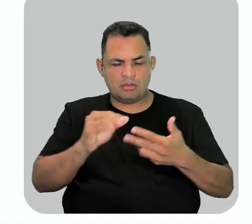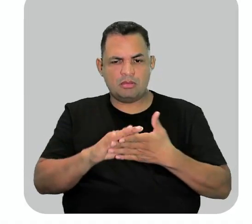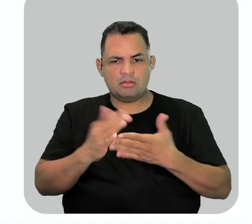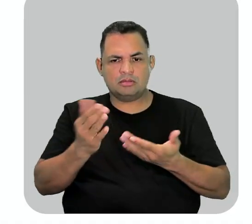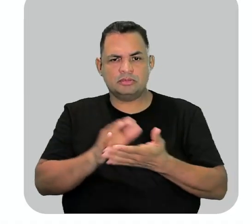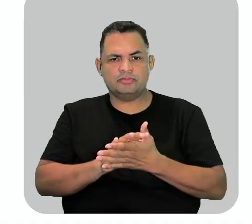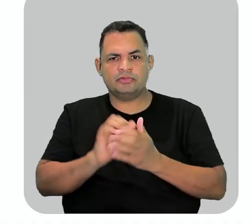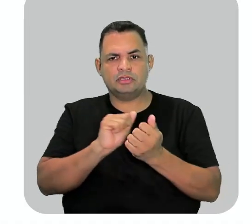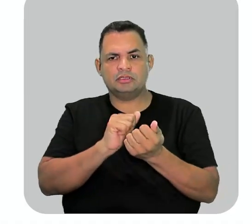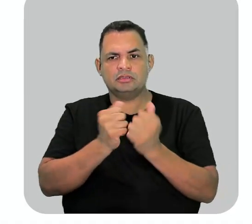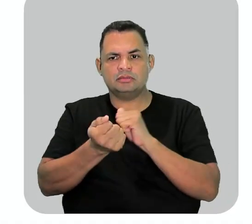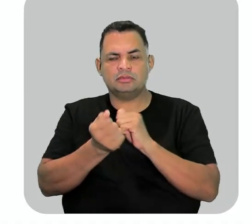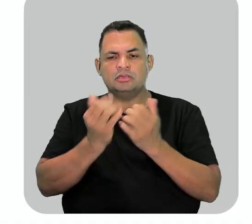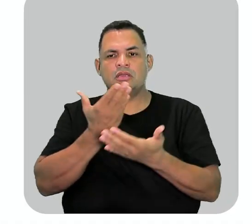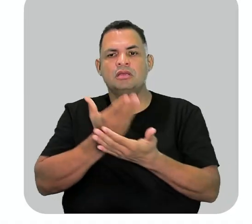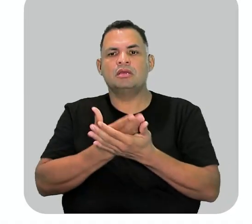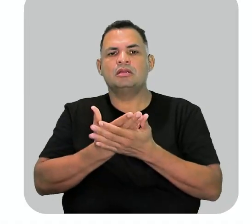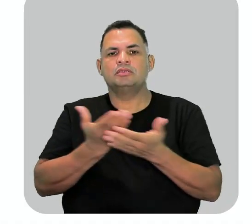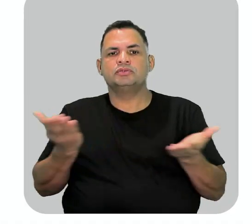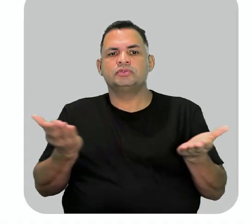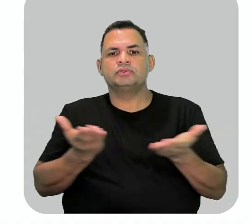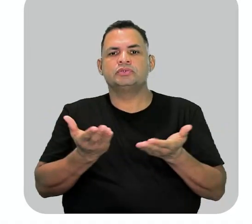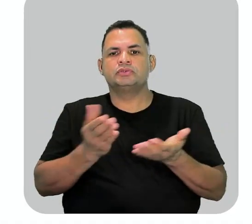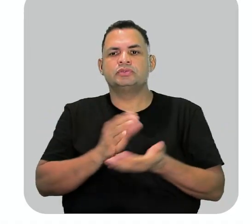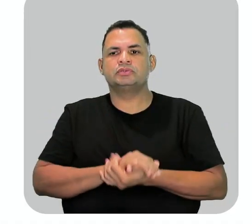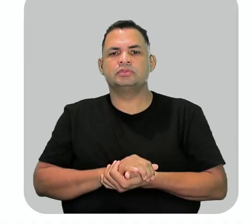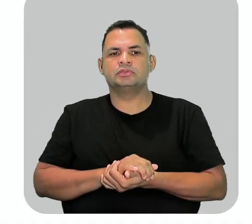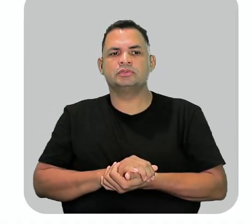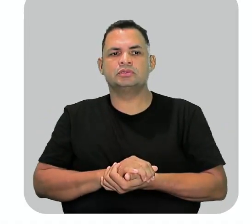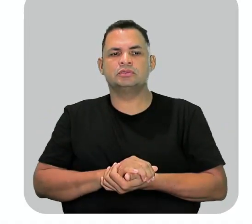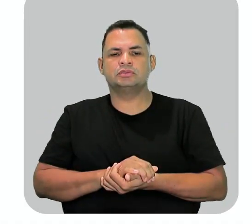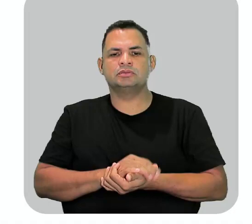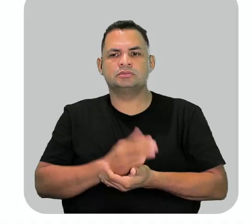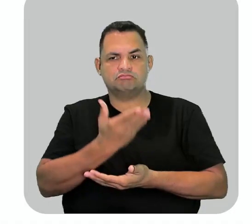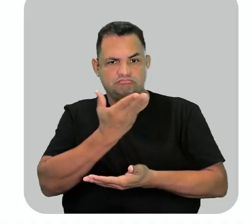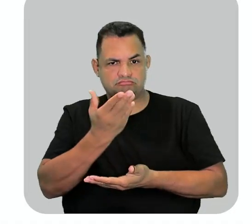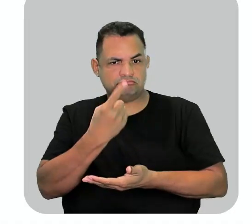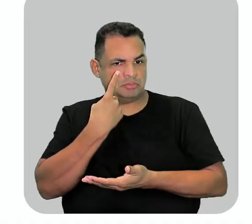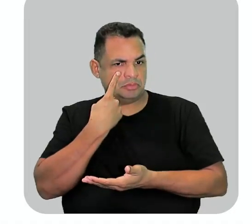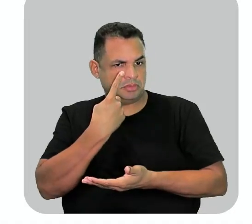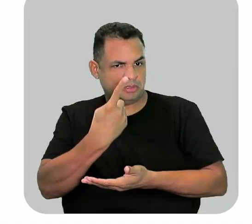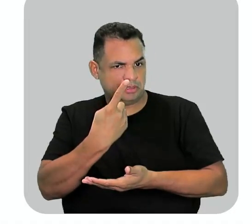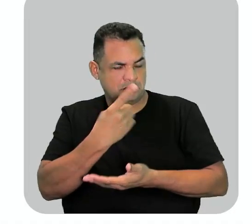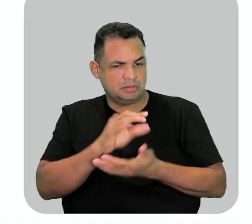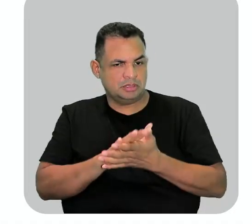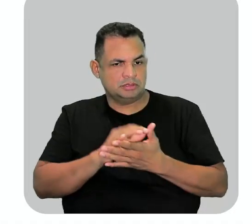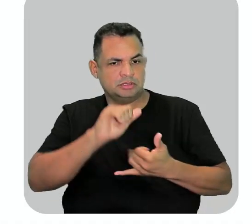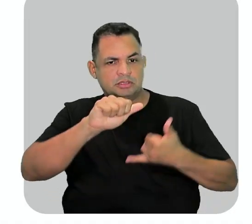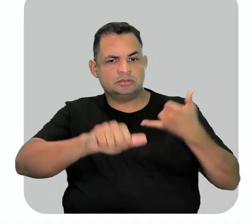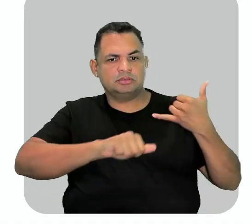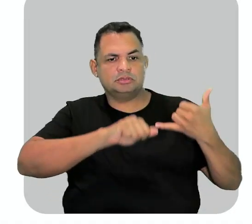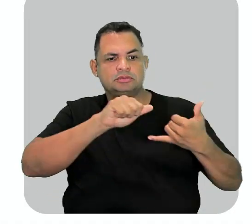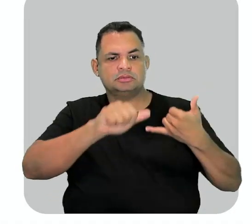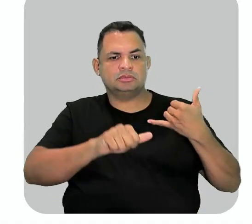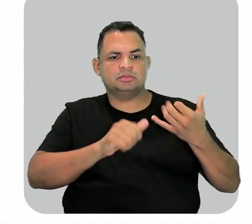foi adaptada para a aula de hoje. E ela fala assim, considere esta